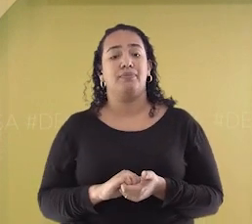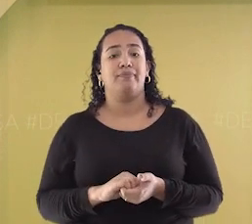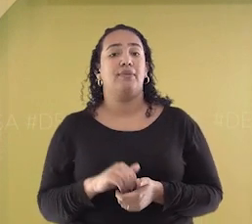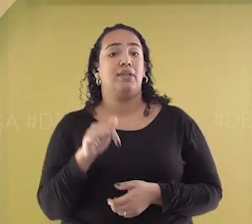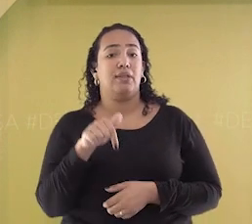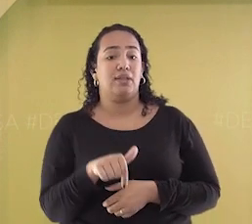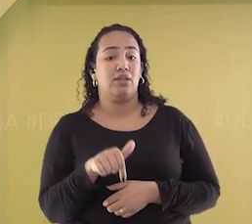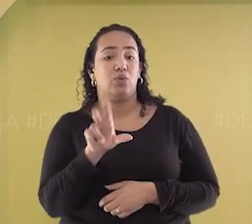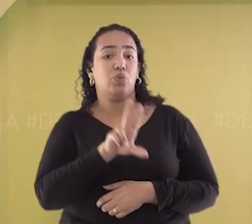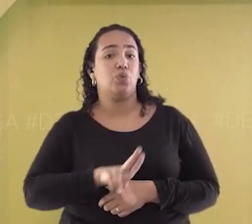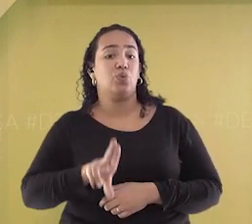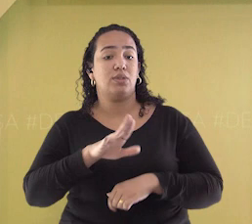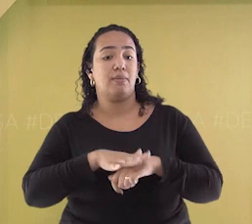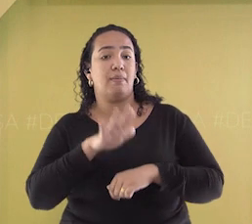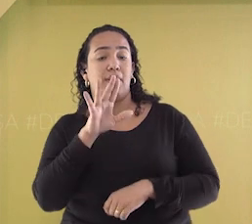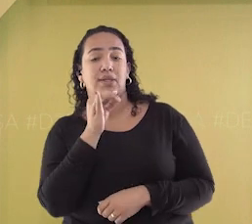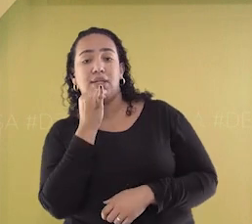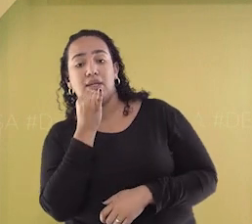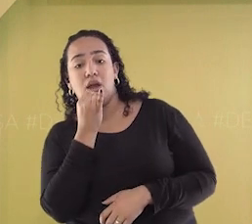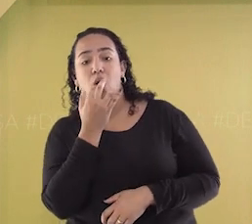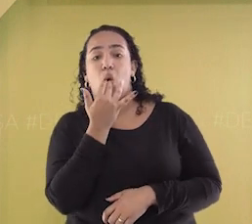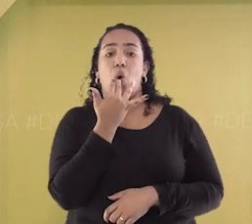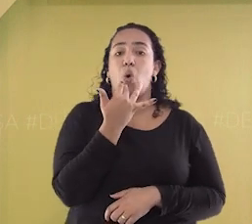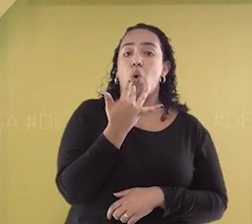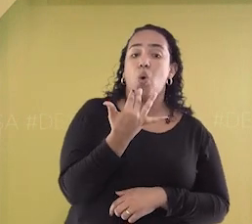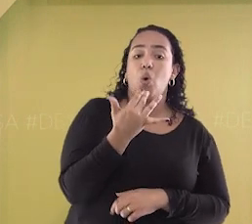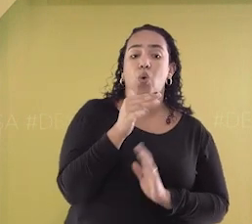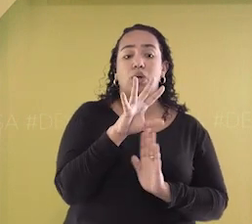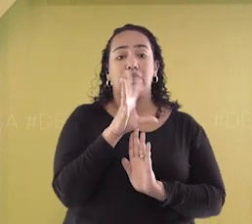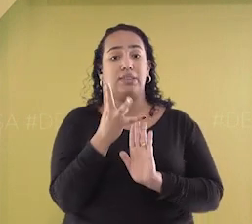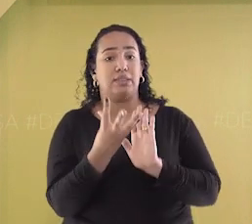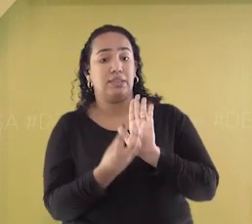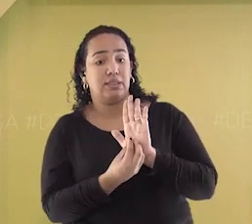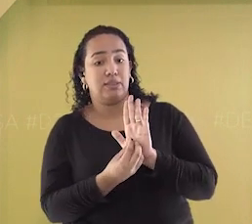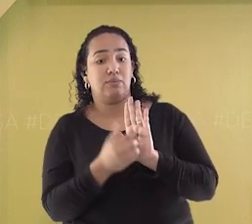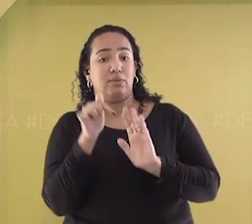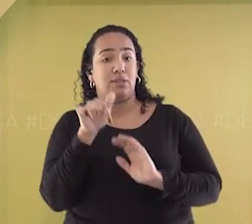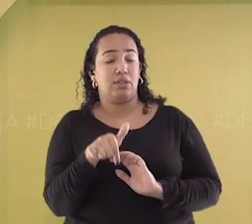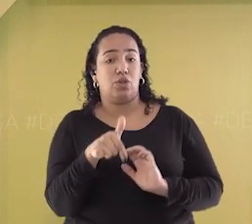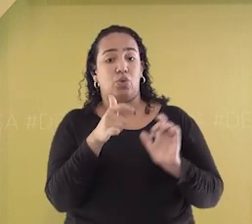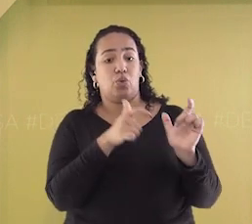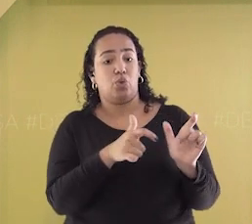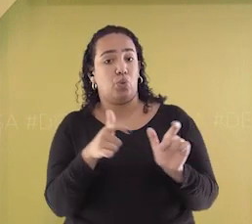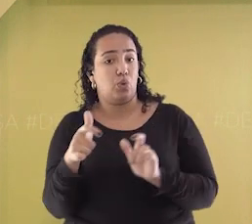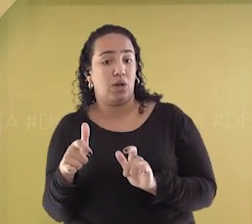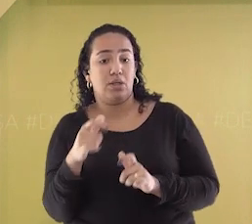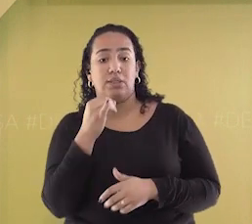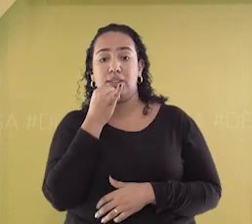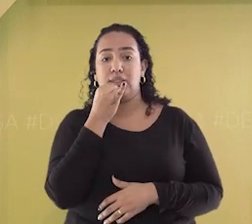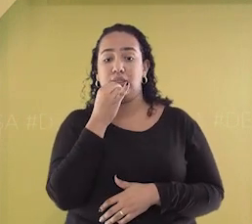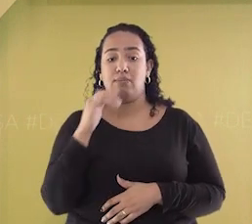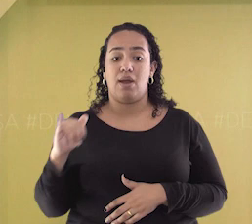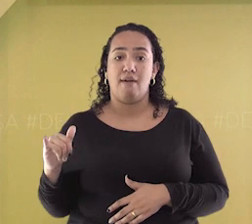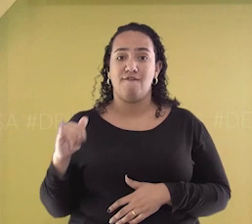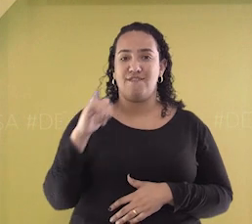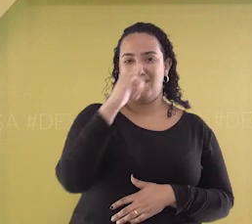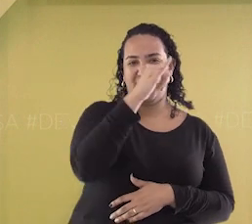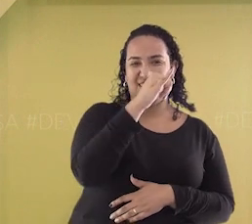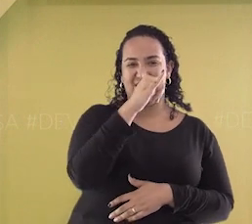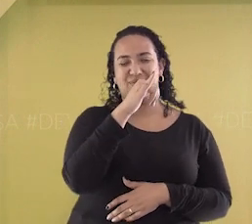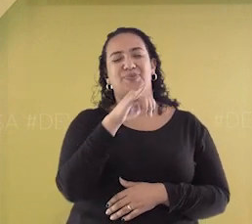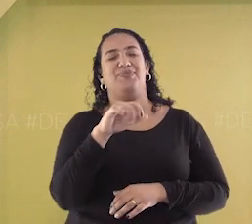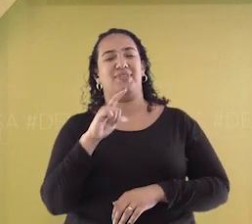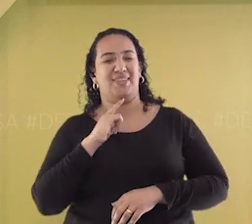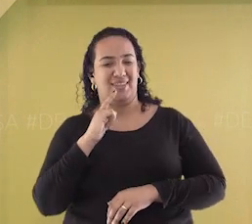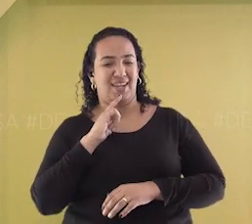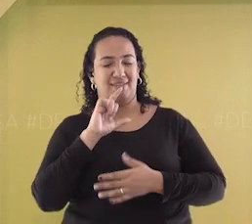mais comuns as diferenciações por cores, símbolos atribuídos a locais, como por exemplo o avião no